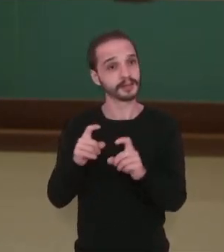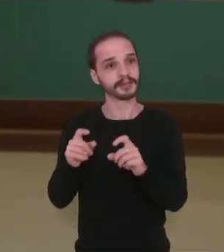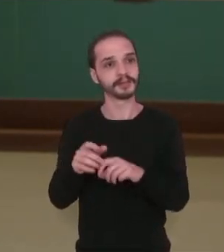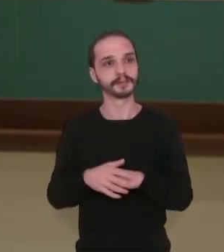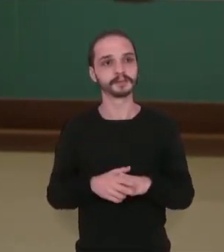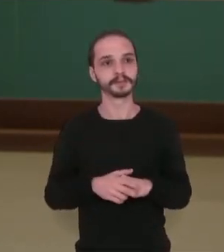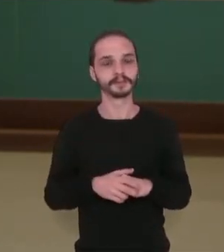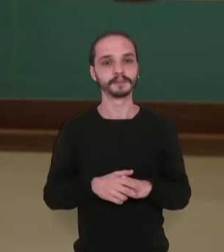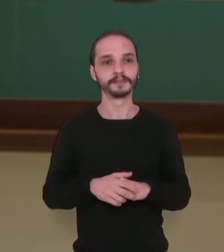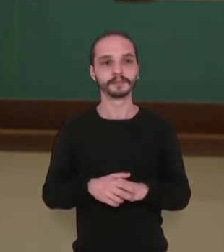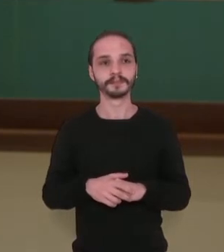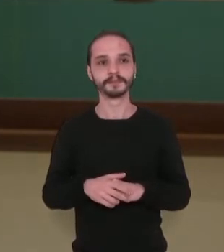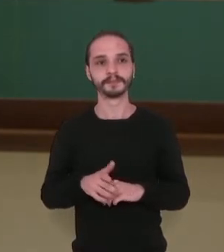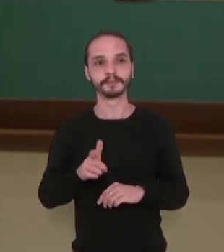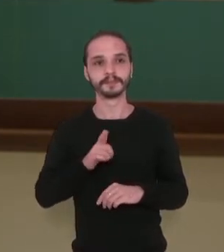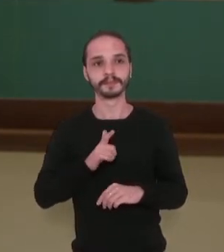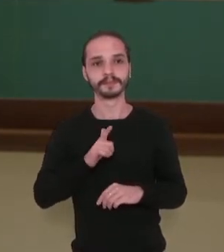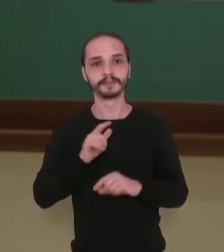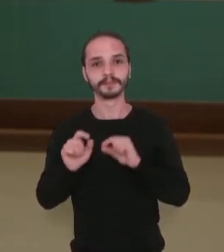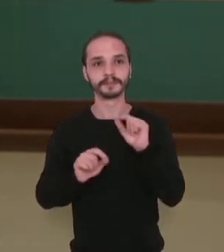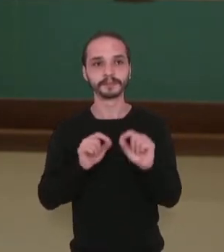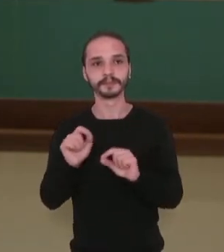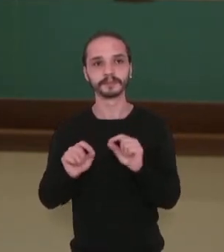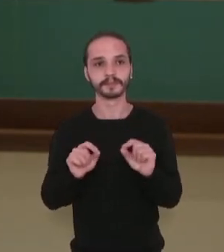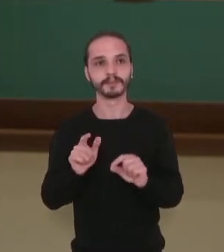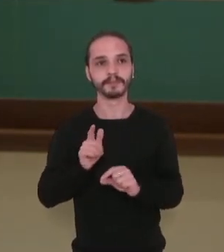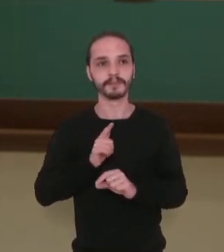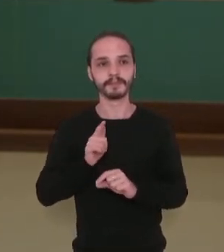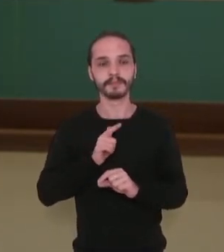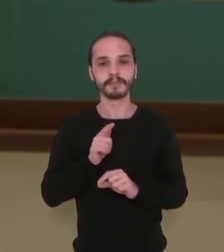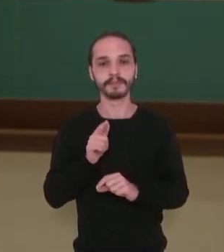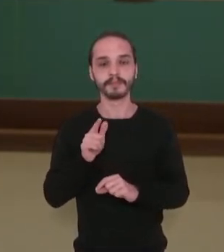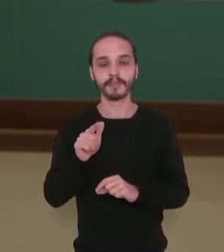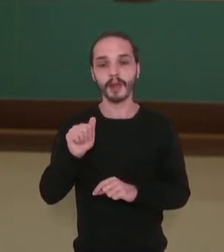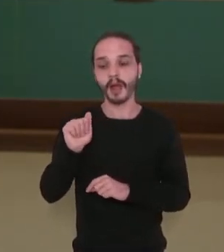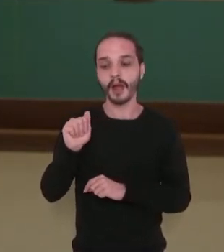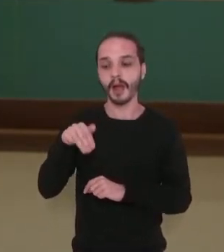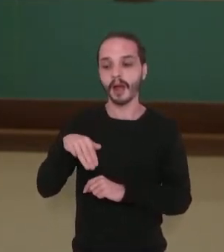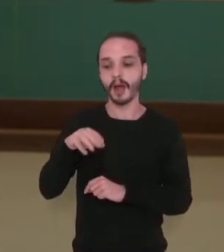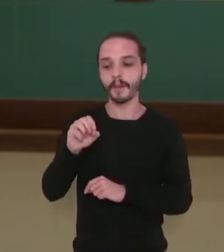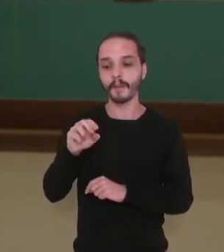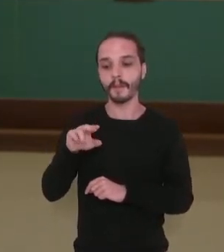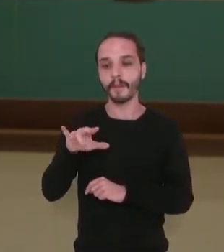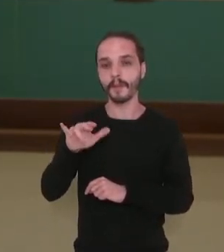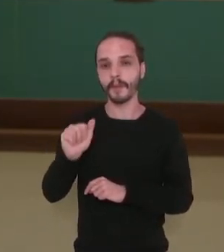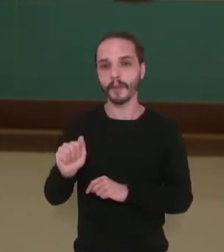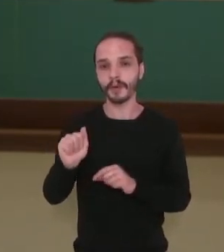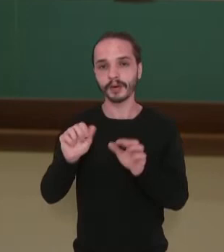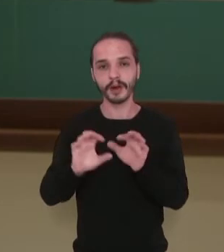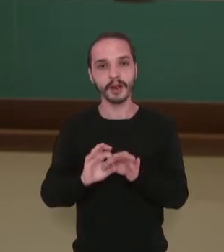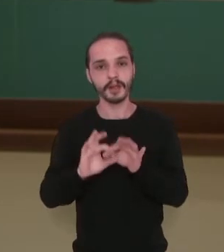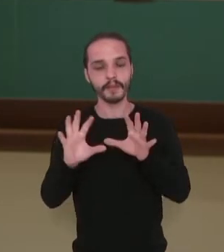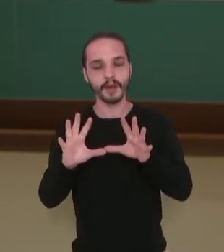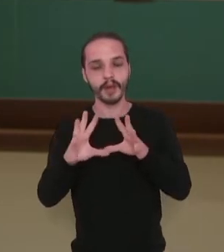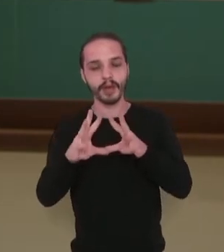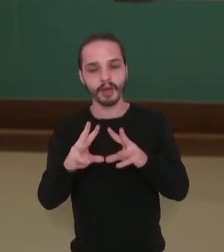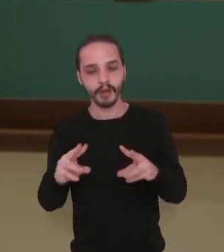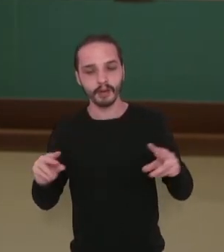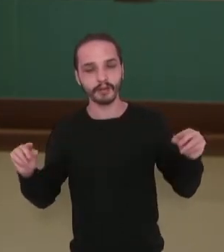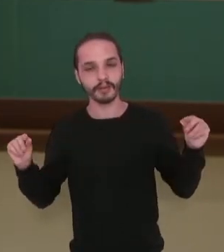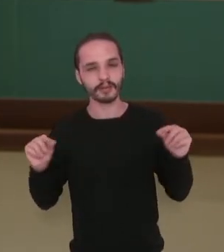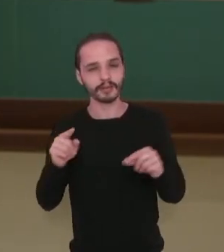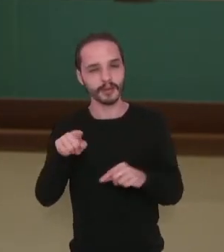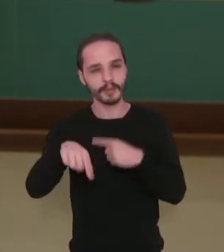um processo de amonização, né, que é liberada a amônia, que depois a gente já vai entender um pouquinho mais ali